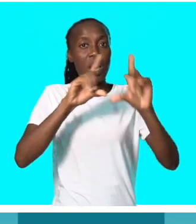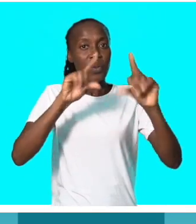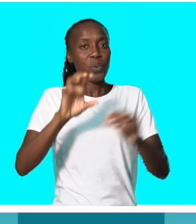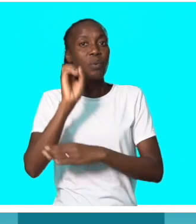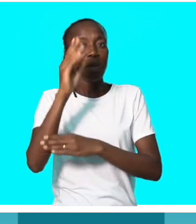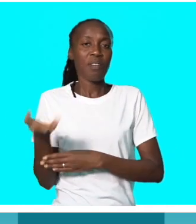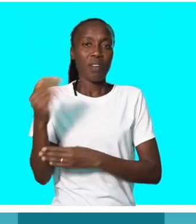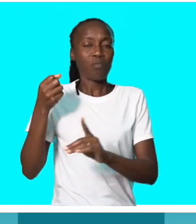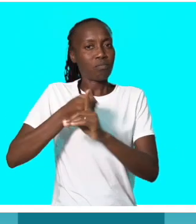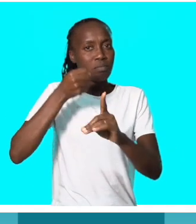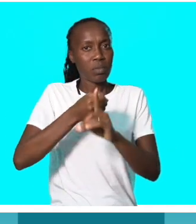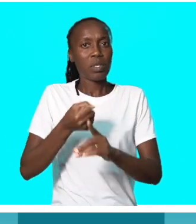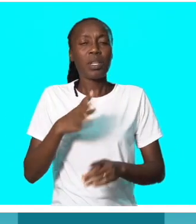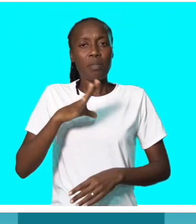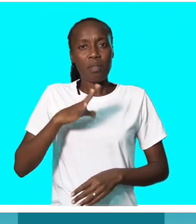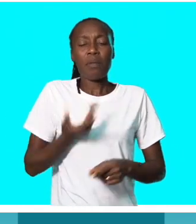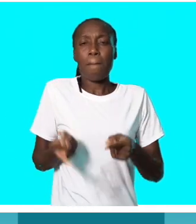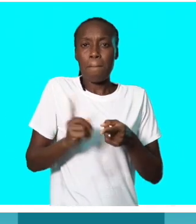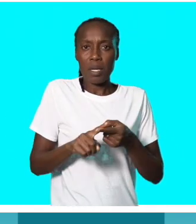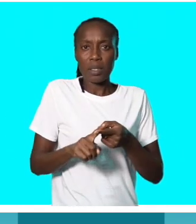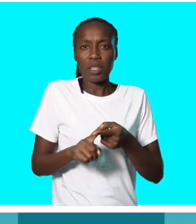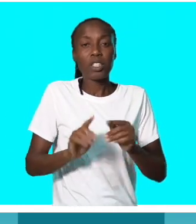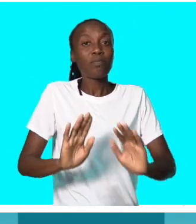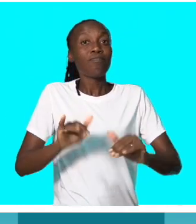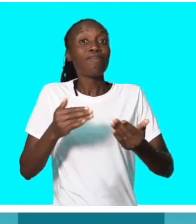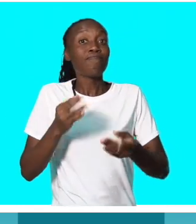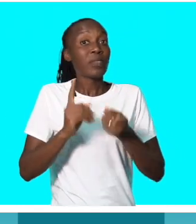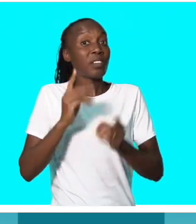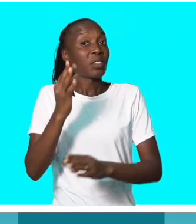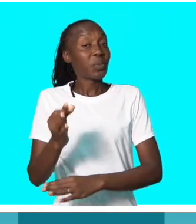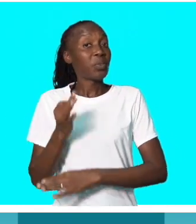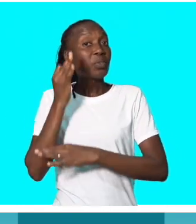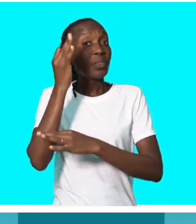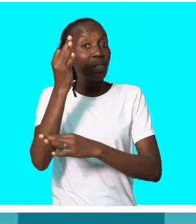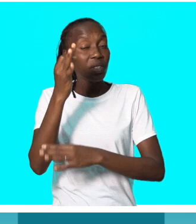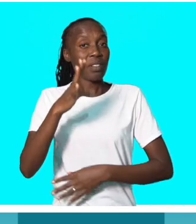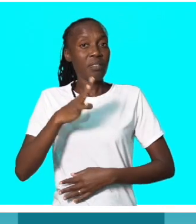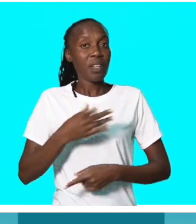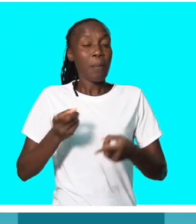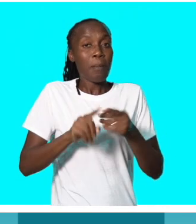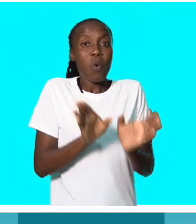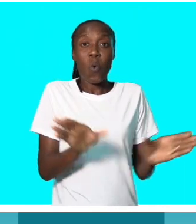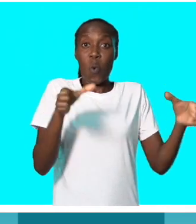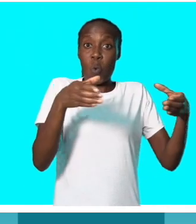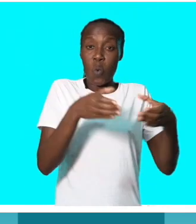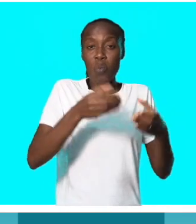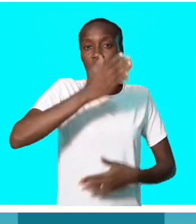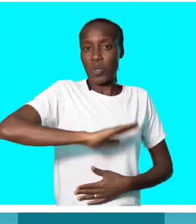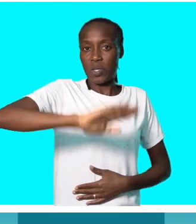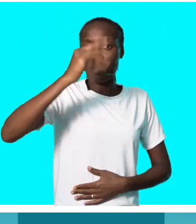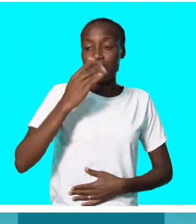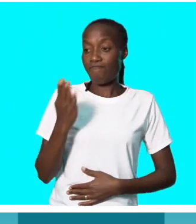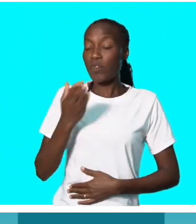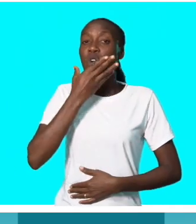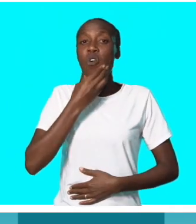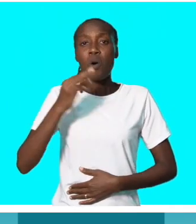Vamos lutar para que existam mais e, quem sabe, futuro haver uma seleção nacional, conforme disse.